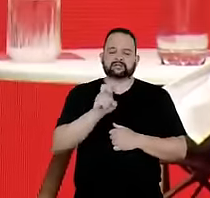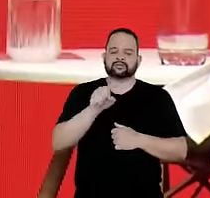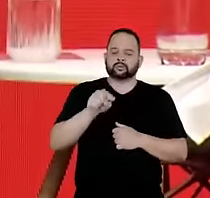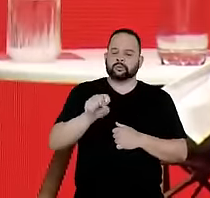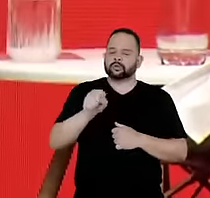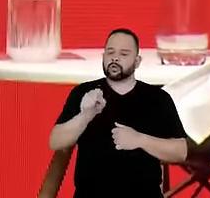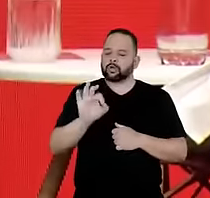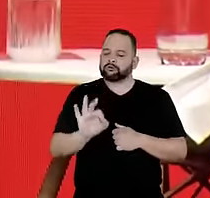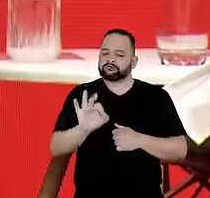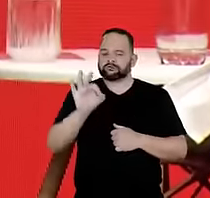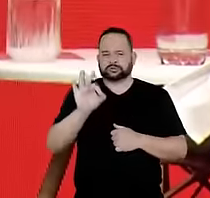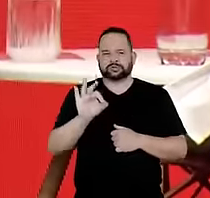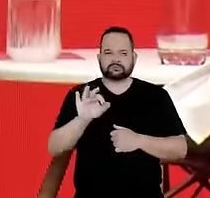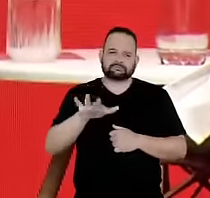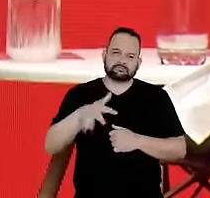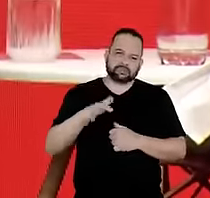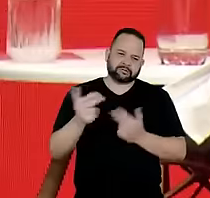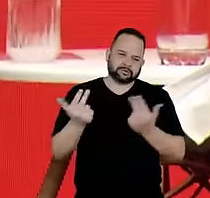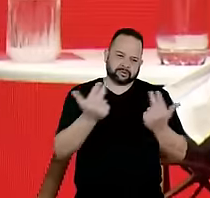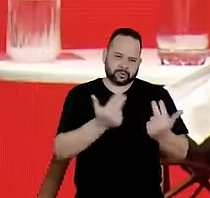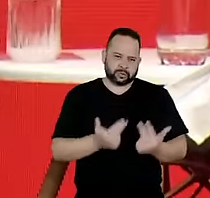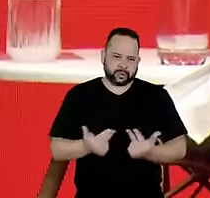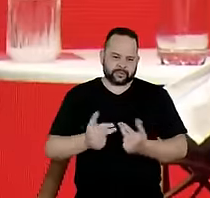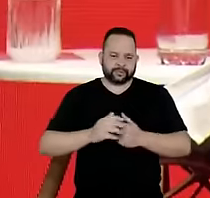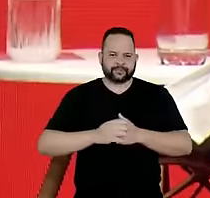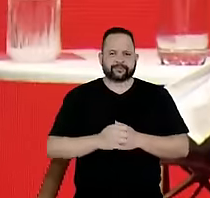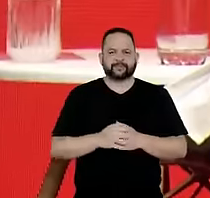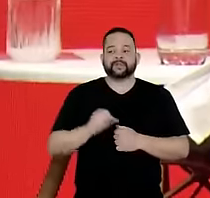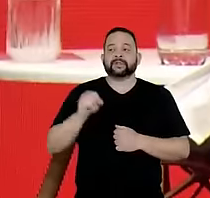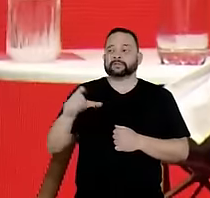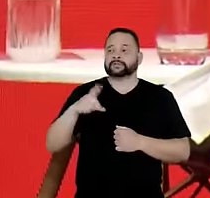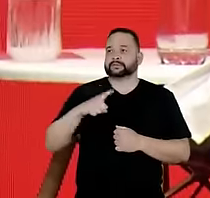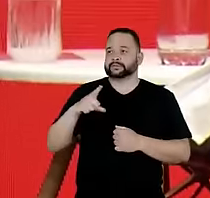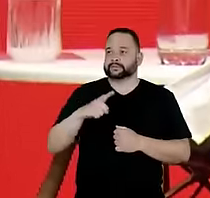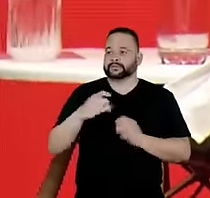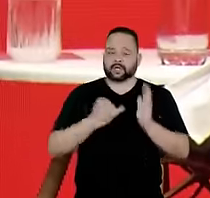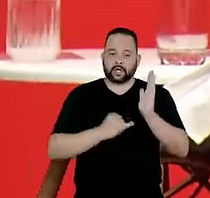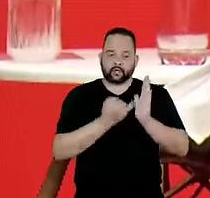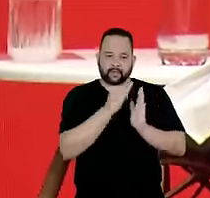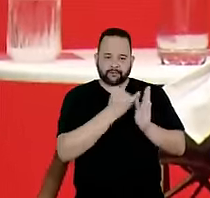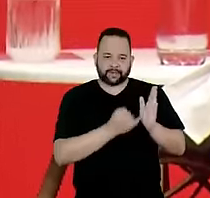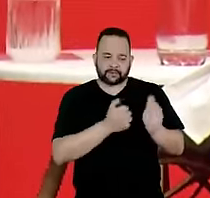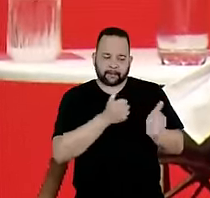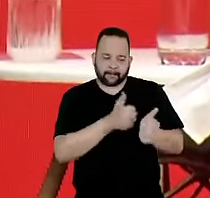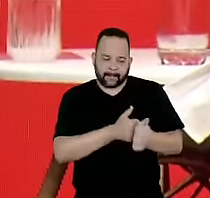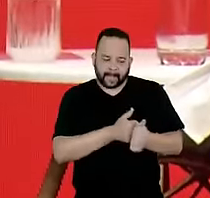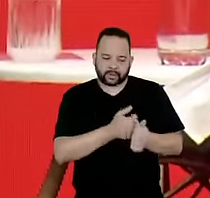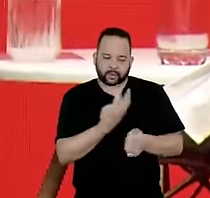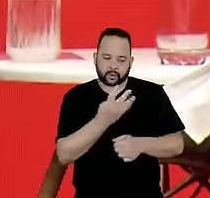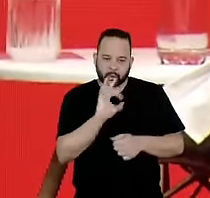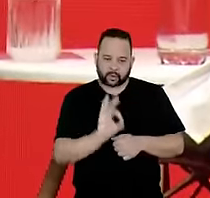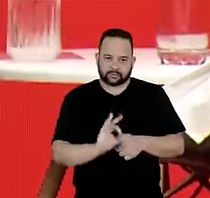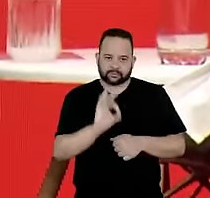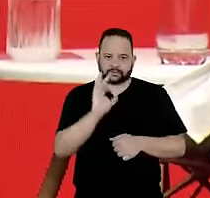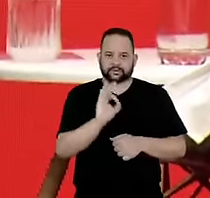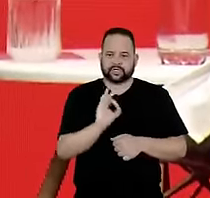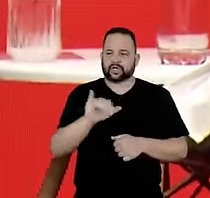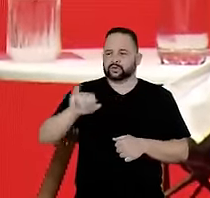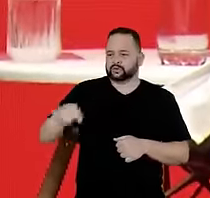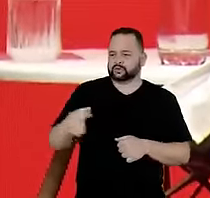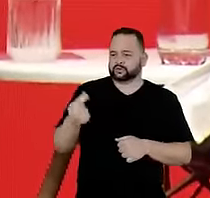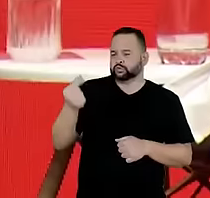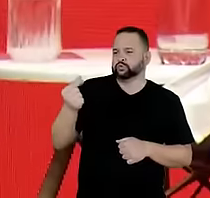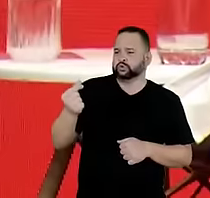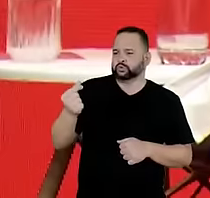menos isso então sei lá você tem um efetivamente uma inflação próxima a 4 você fica lá com juro 9,75 né